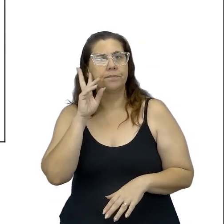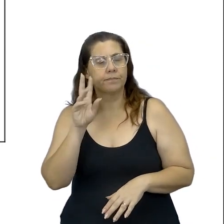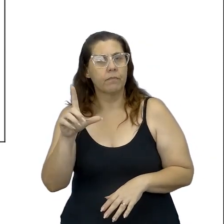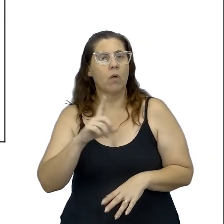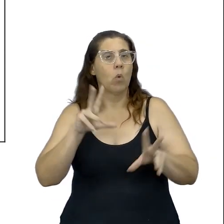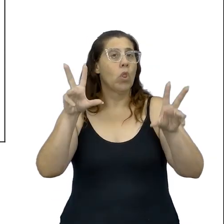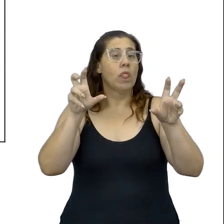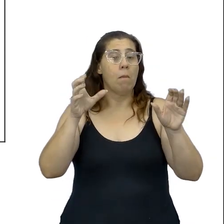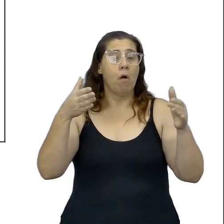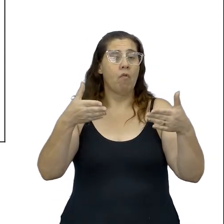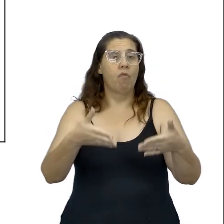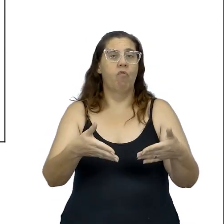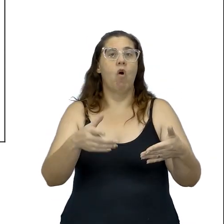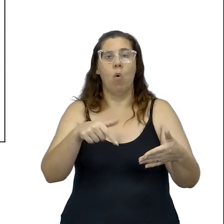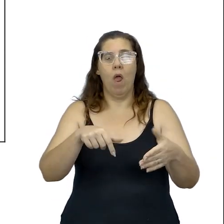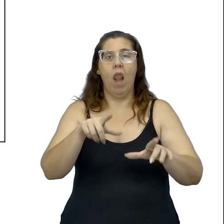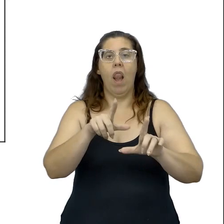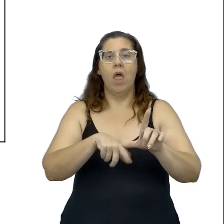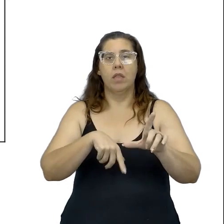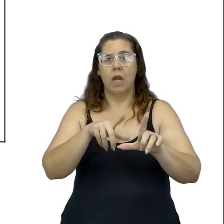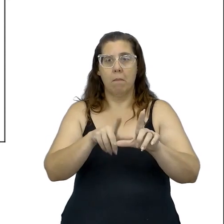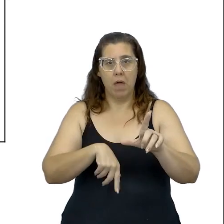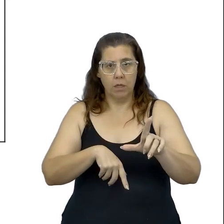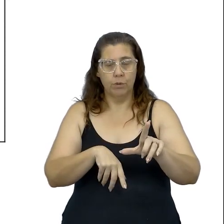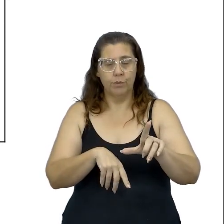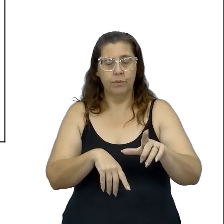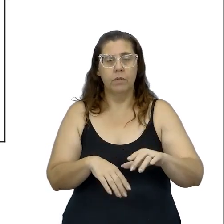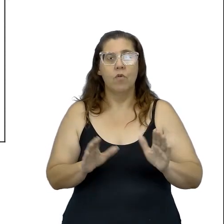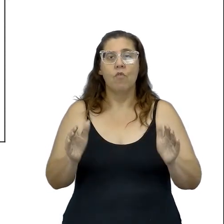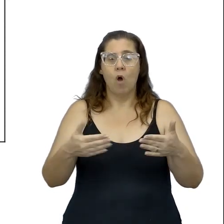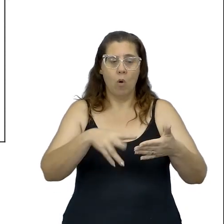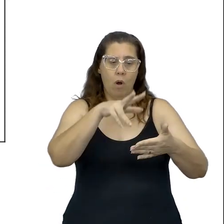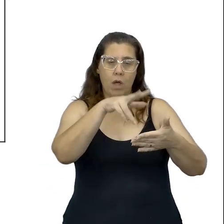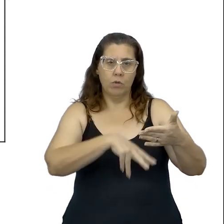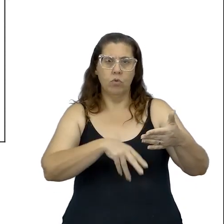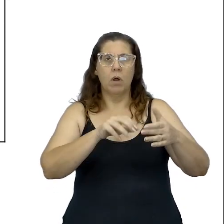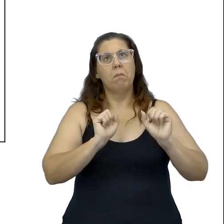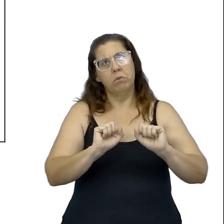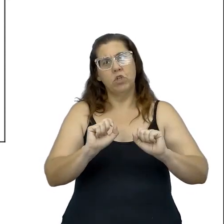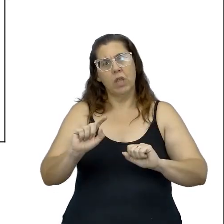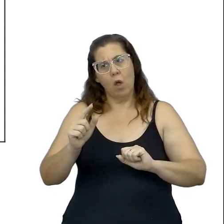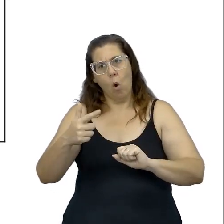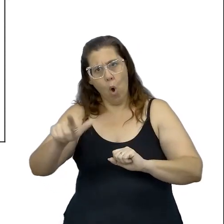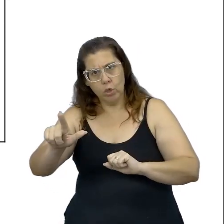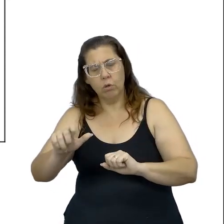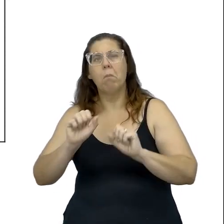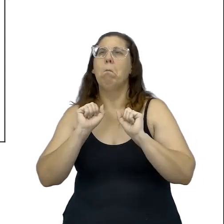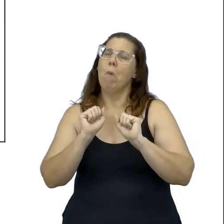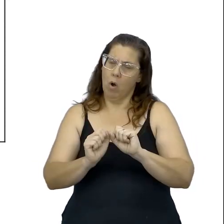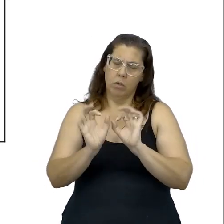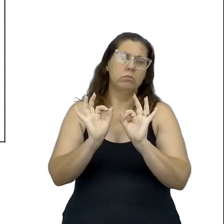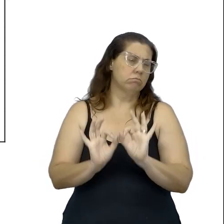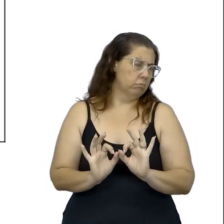tema central aqui foi letramento, com foco em leitura. Poderia ter um outro enfoque? Com certeza,